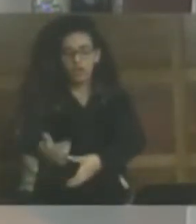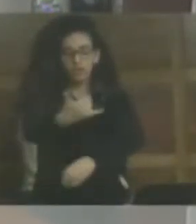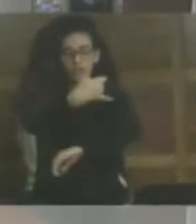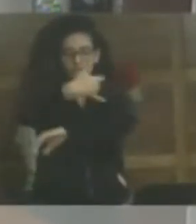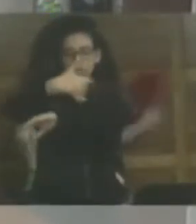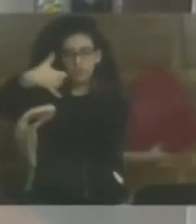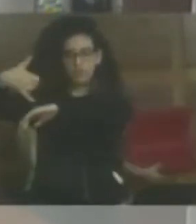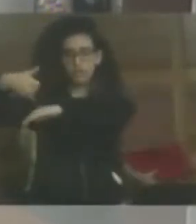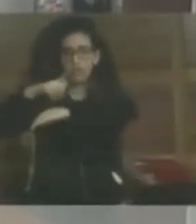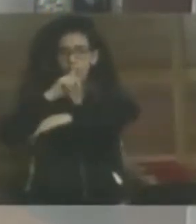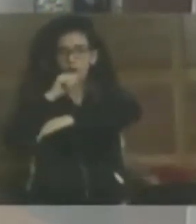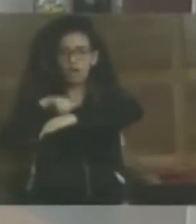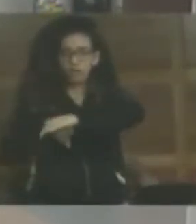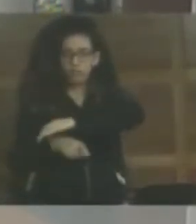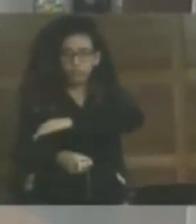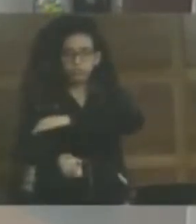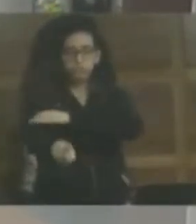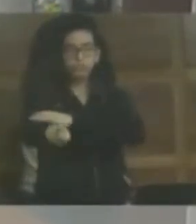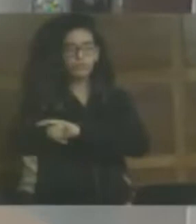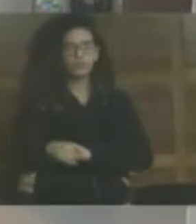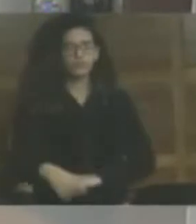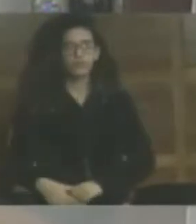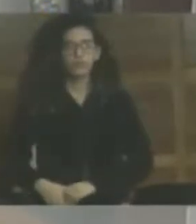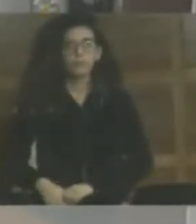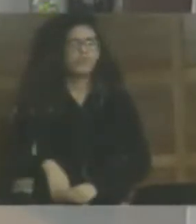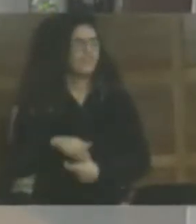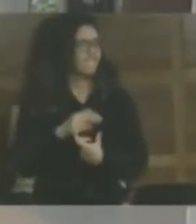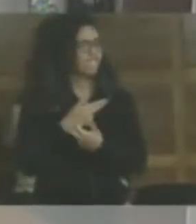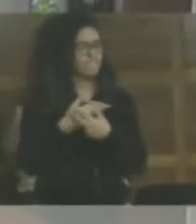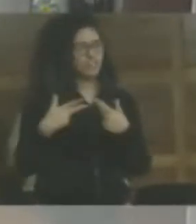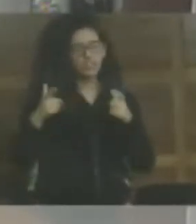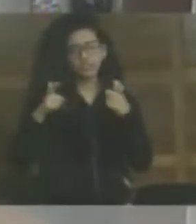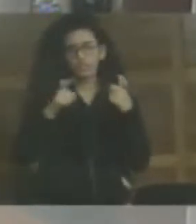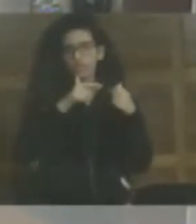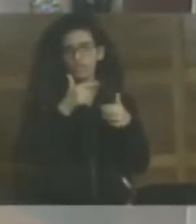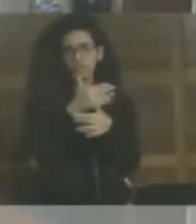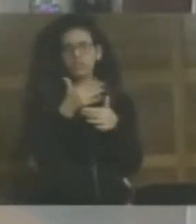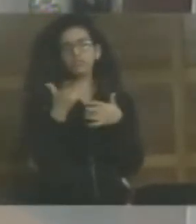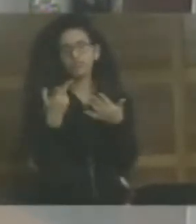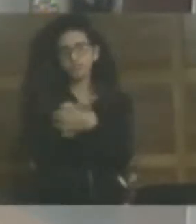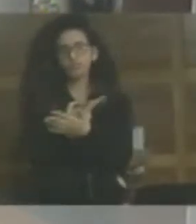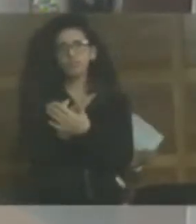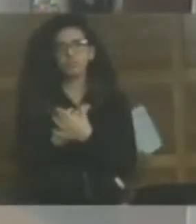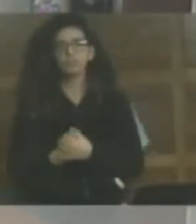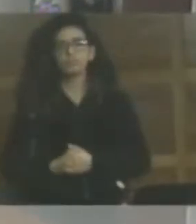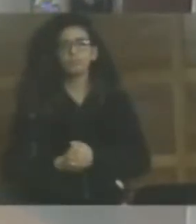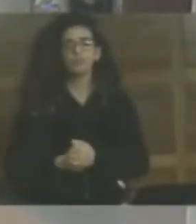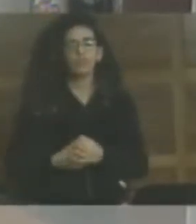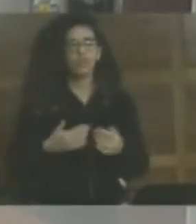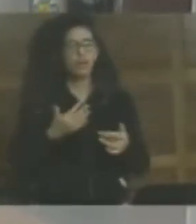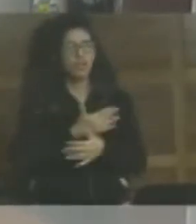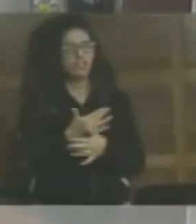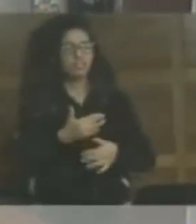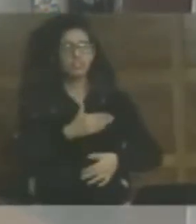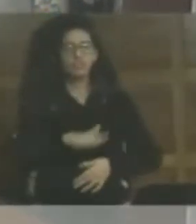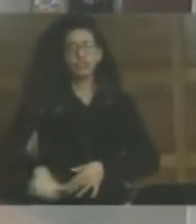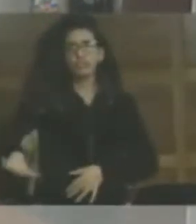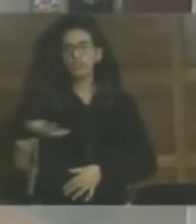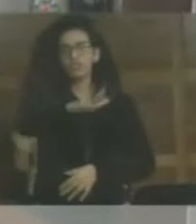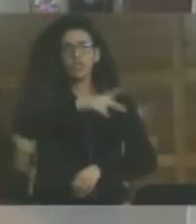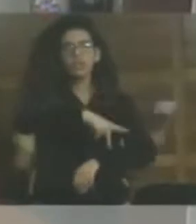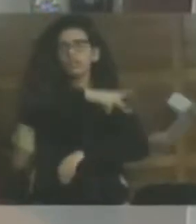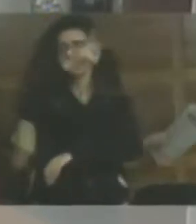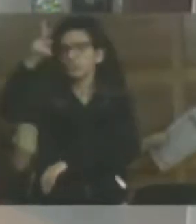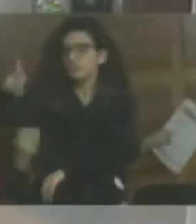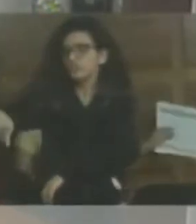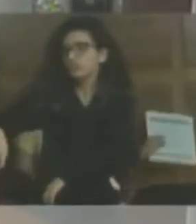morro. Né? Diversos pontos da nossa cidade acontece isso. A nossa cidade é de montanhas, a gente, né,